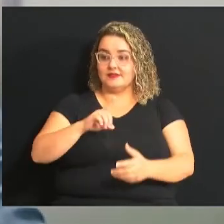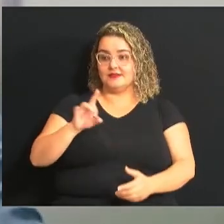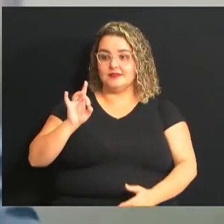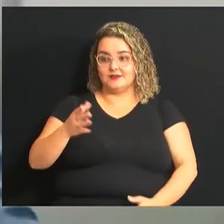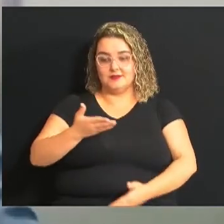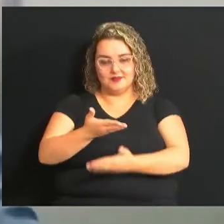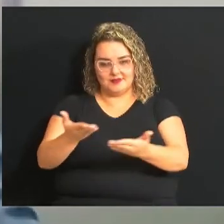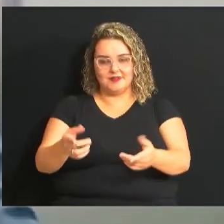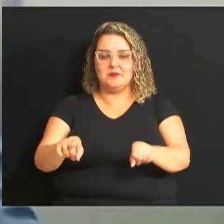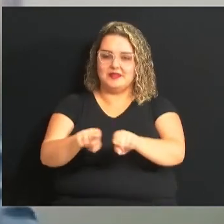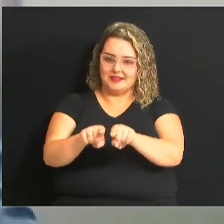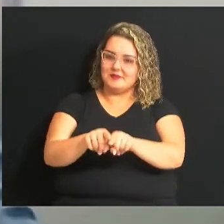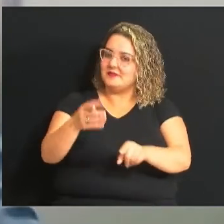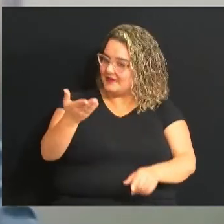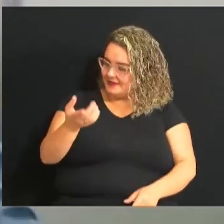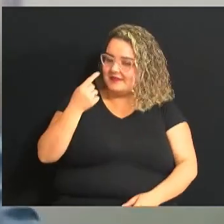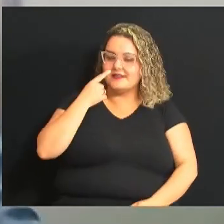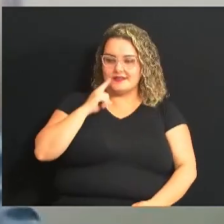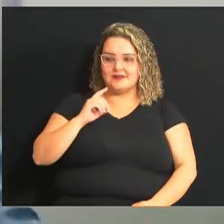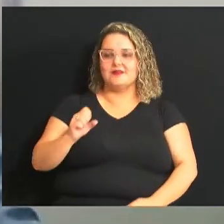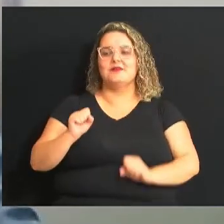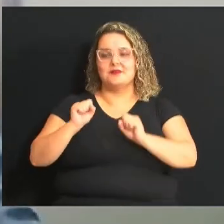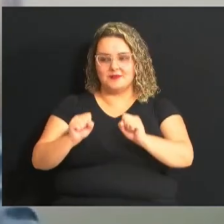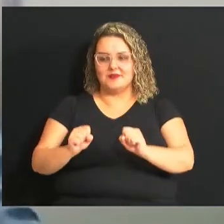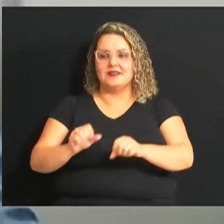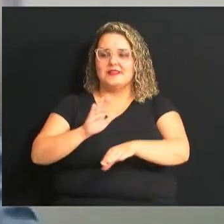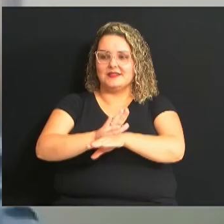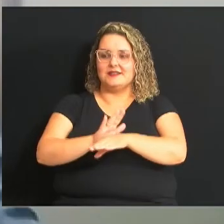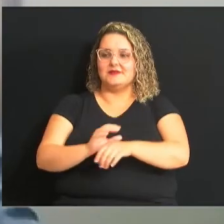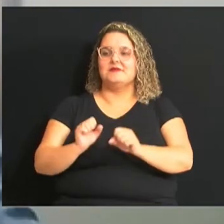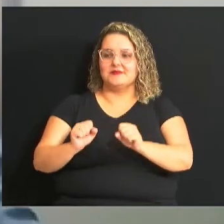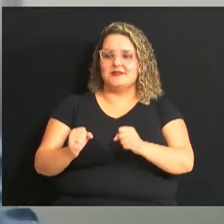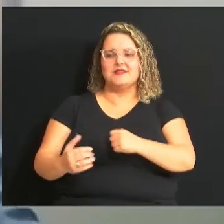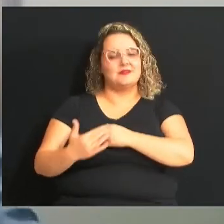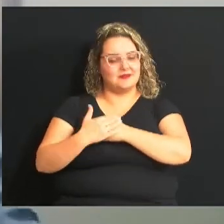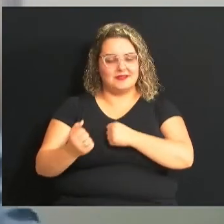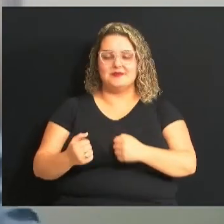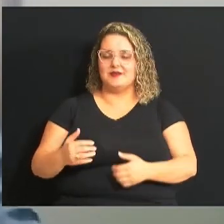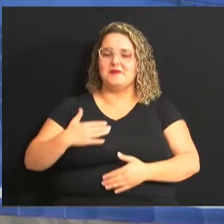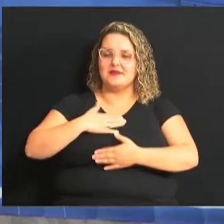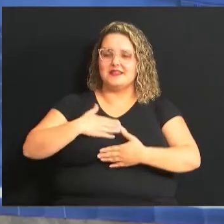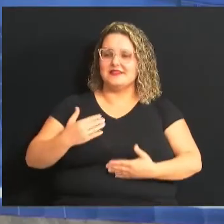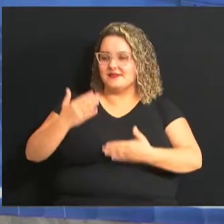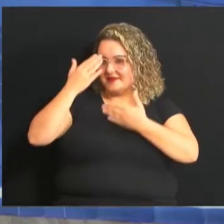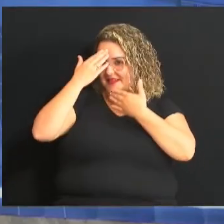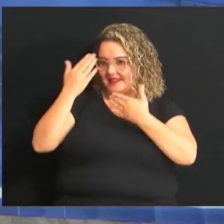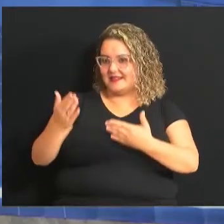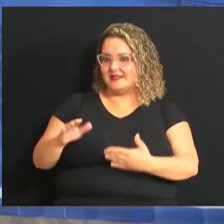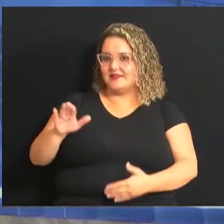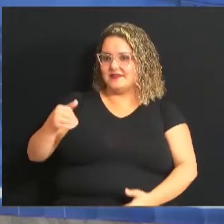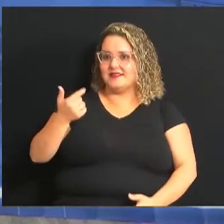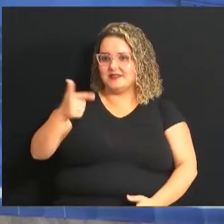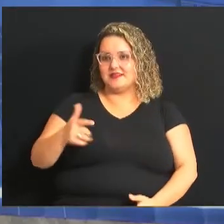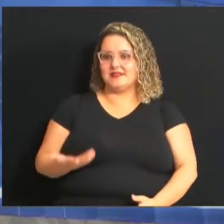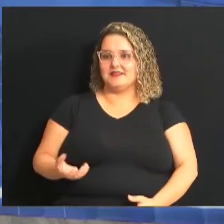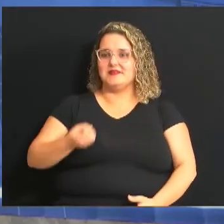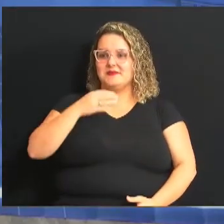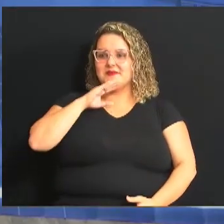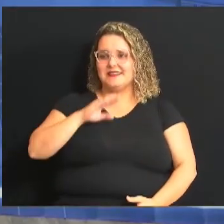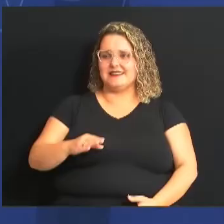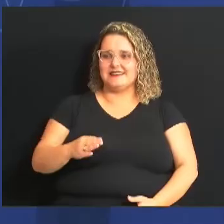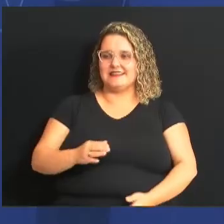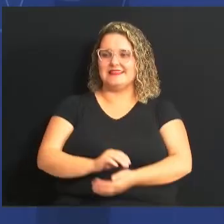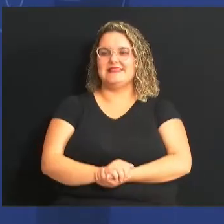assim como para você também. E o que eu puder mais ajudar, contem comigo. É um prazer. Muito obrigado. Obrigada, a gente vai te chamar de novo, viu? Uma boa tarde para